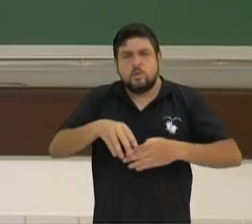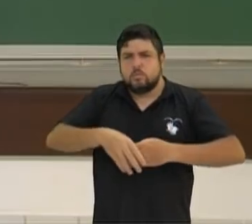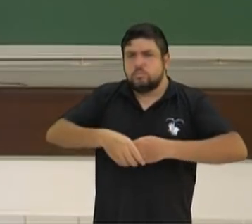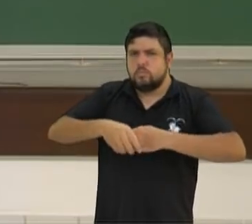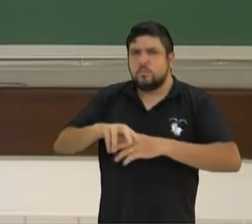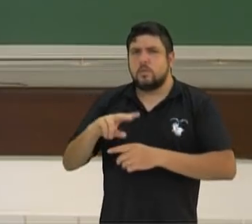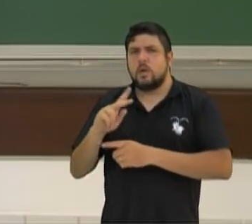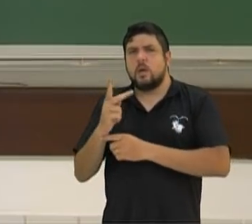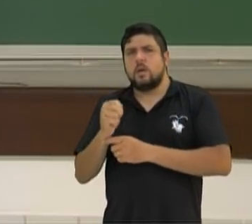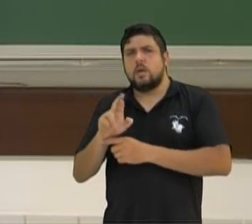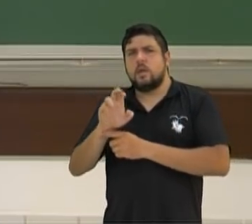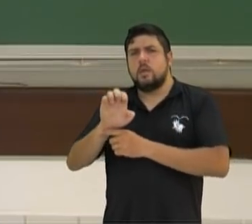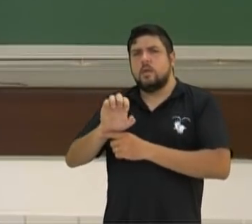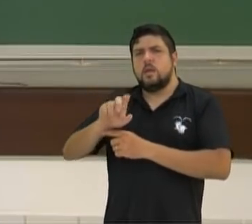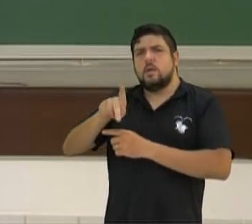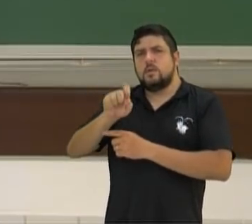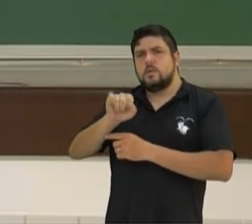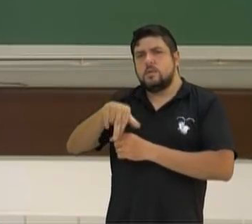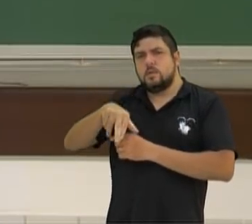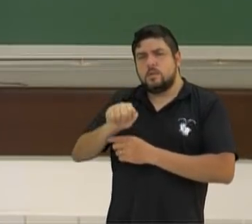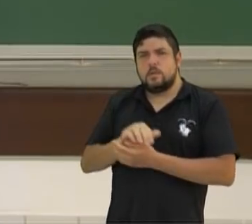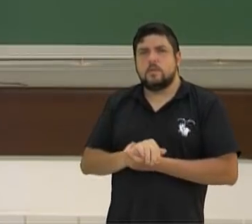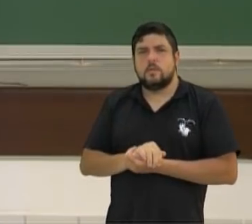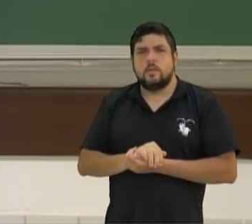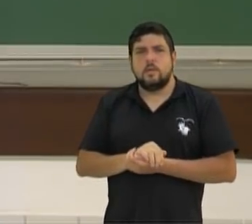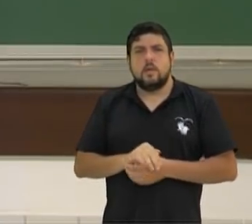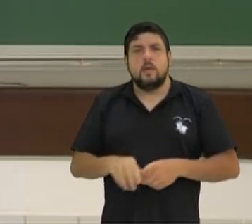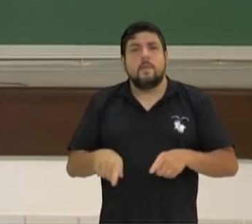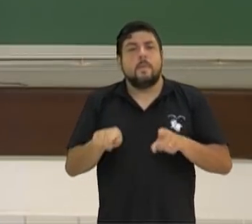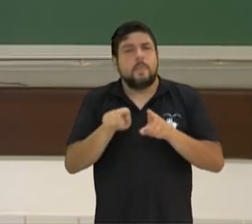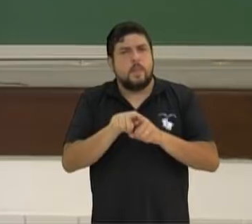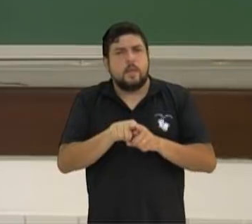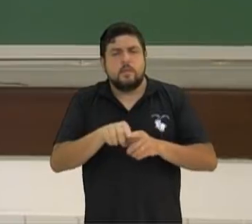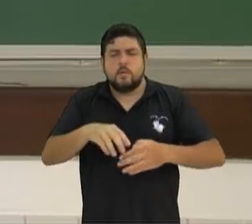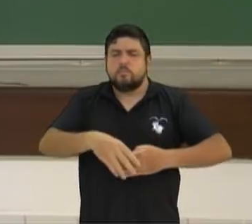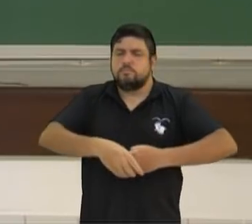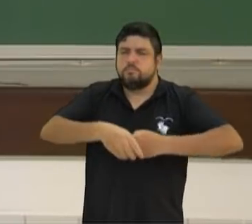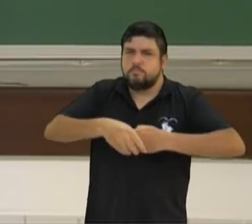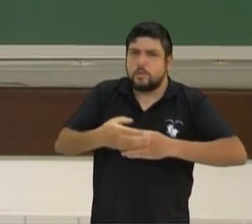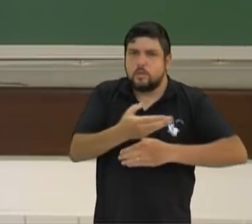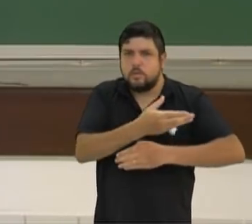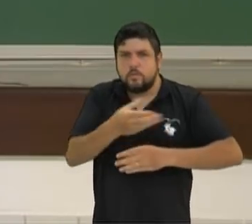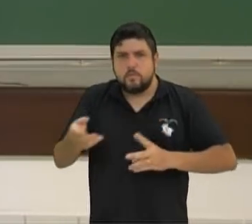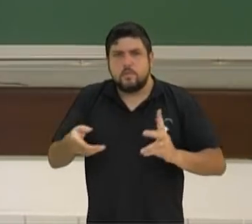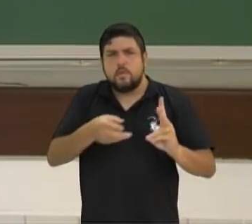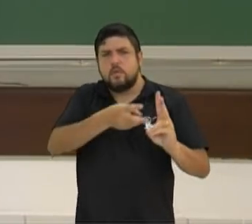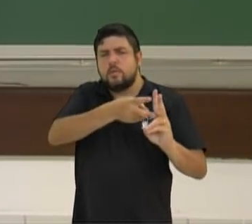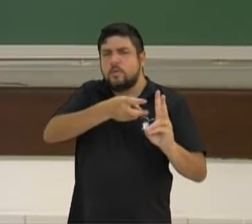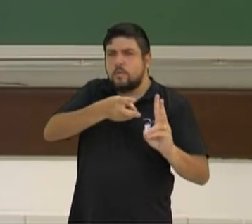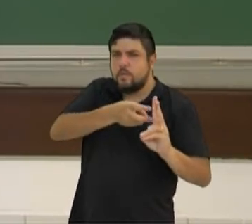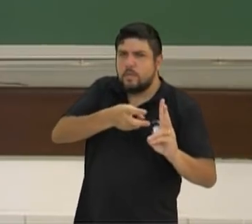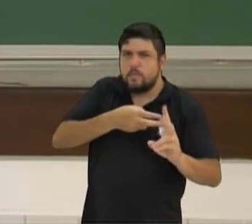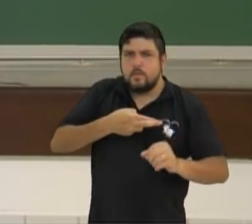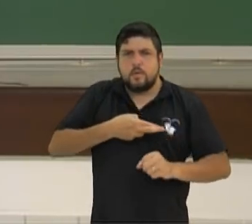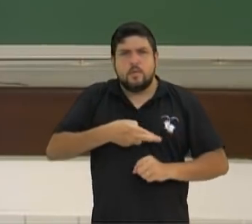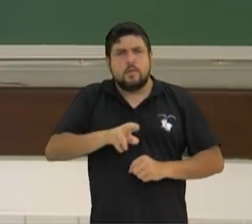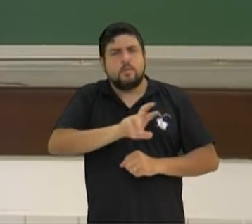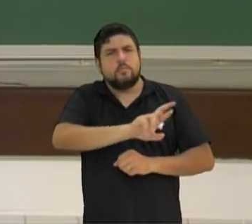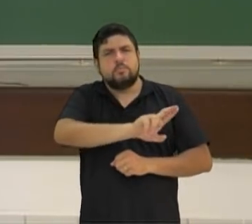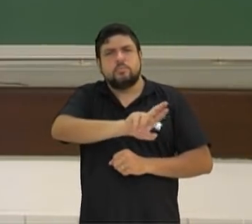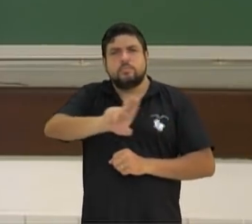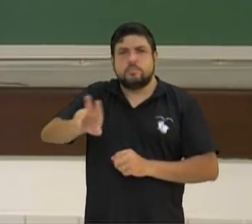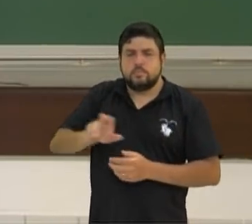Krishna do movimento Hare Krishna, enfim, Atchereté Nhamandu para os indígenas, Guarani, aí eu cumprimento todos os